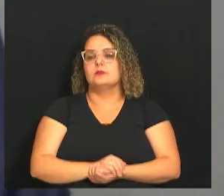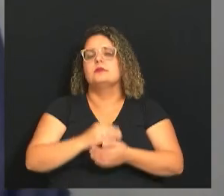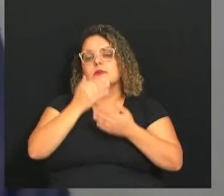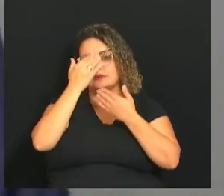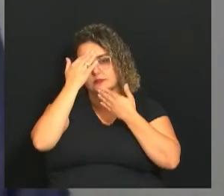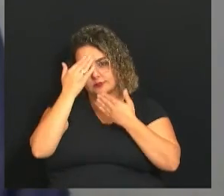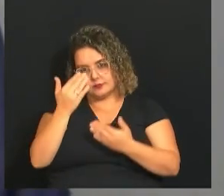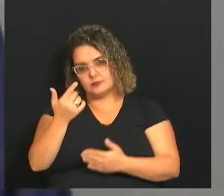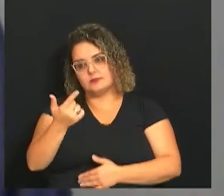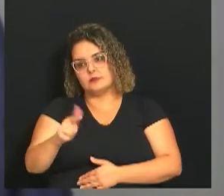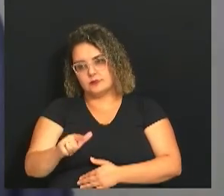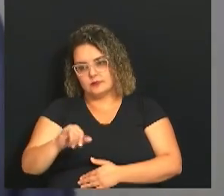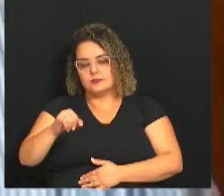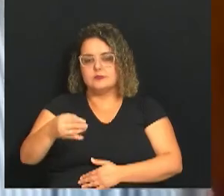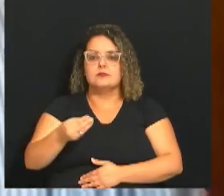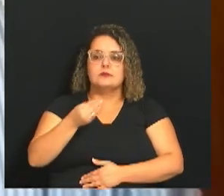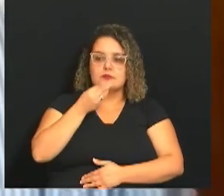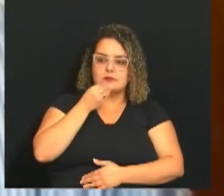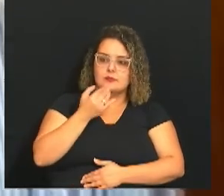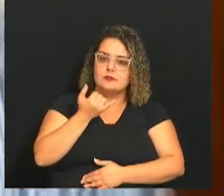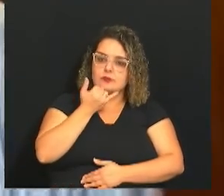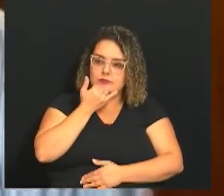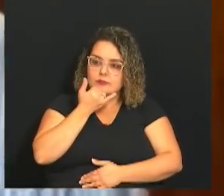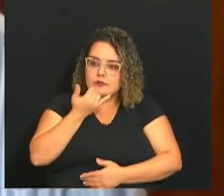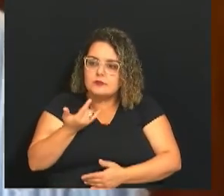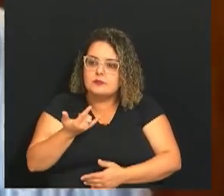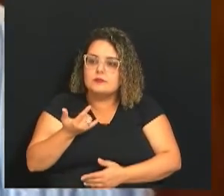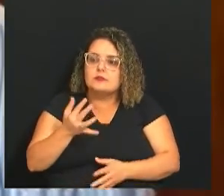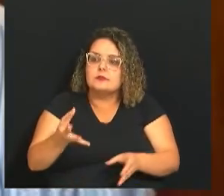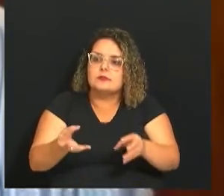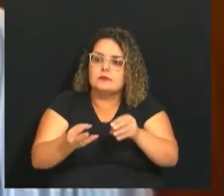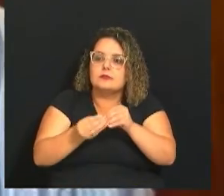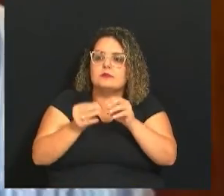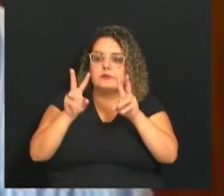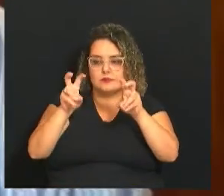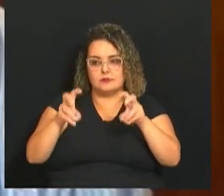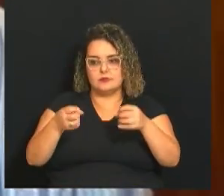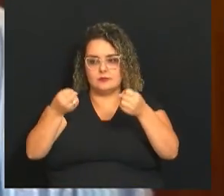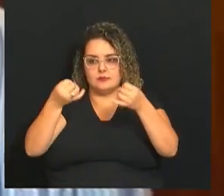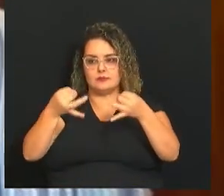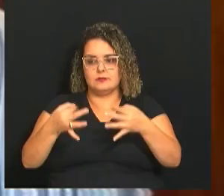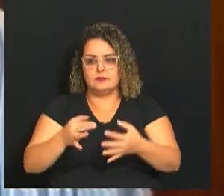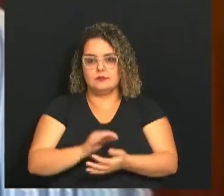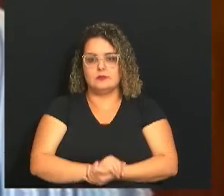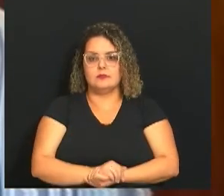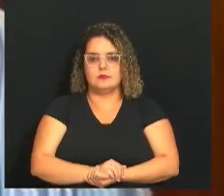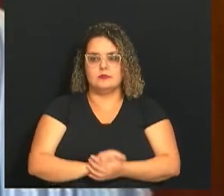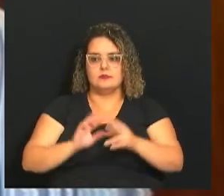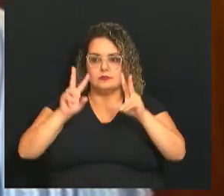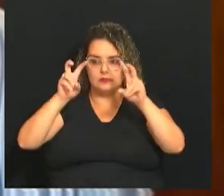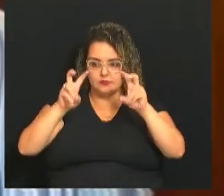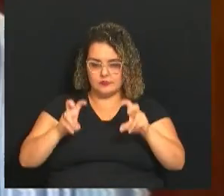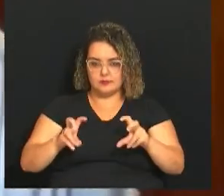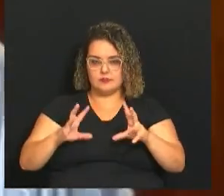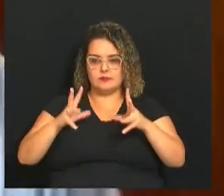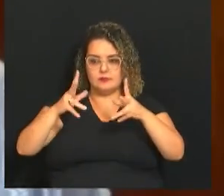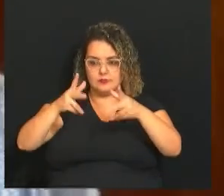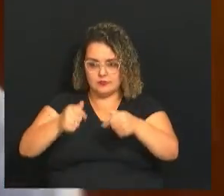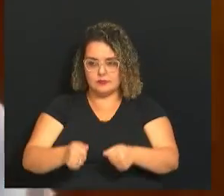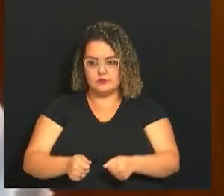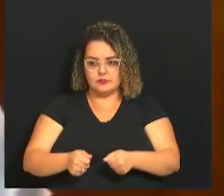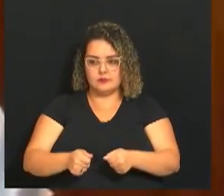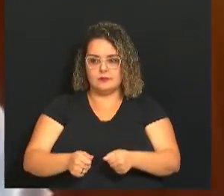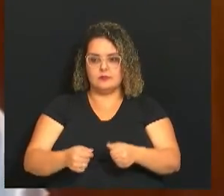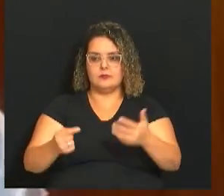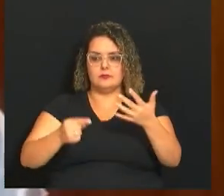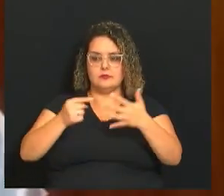novamente a oportunidade, peço desculpas por ter sido breve em algumas explicações, mas eu tentei abordar a maior quantidade de temas